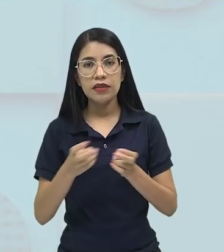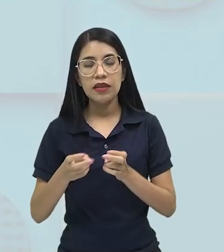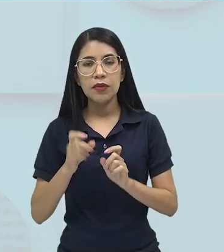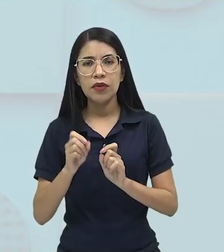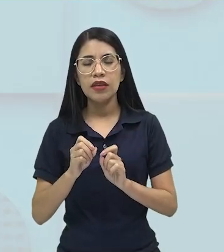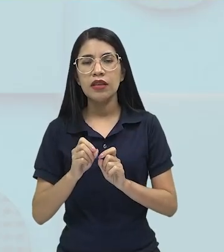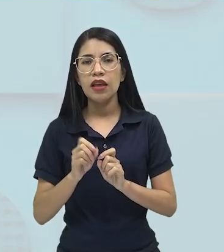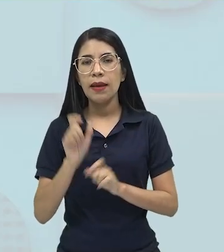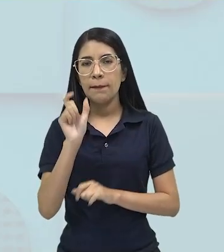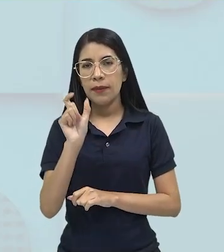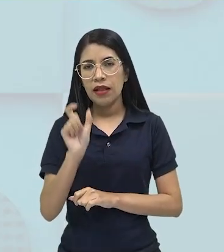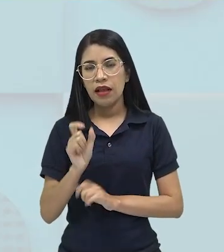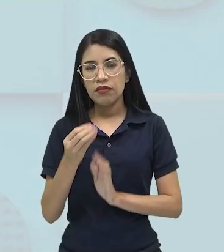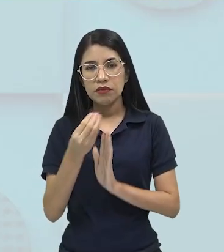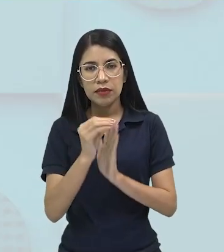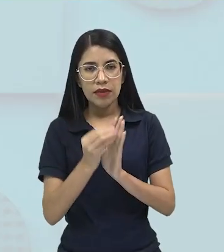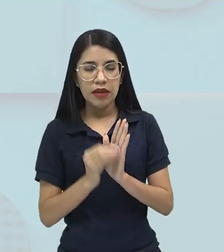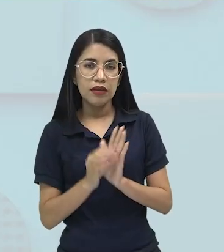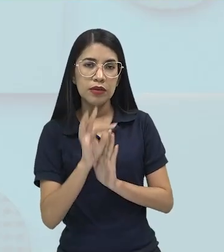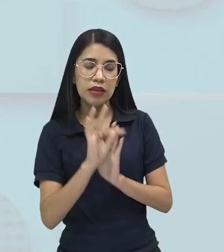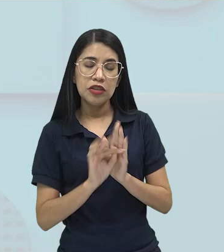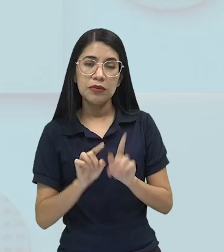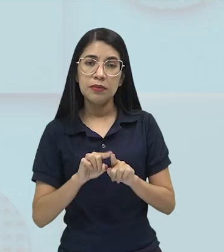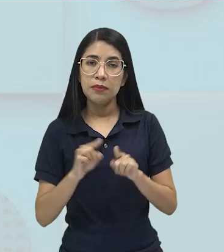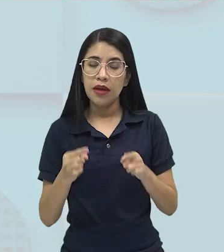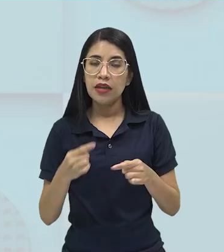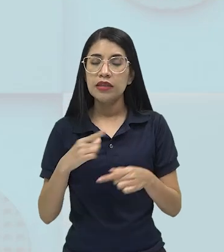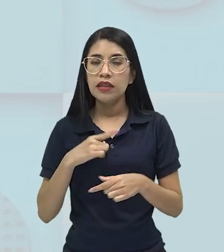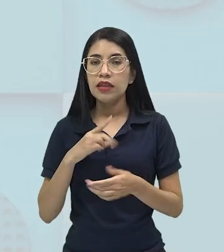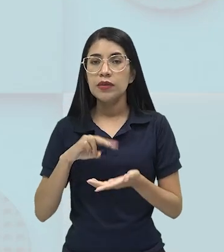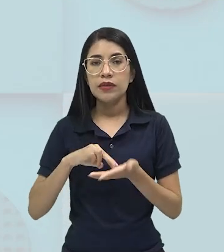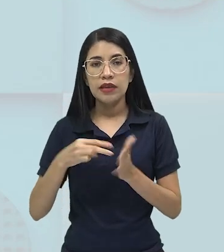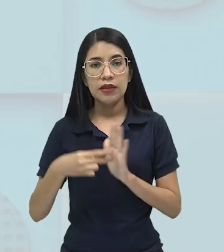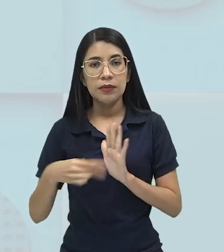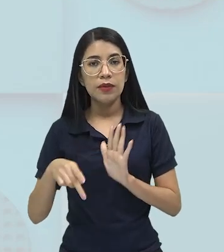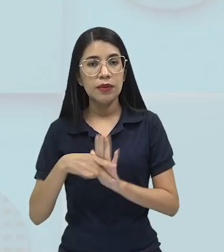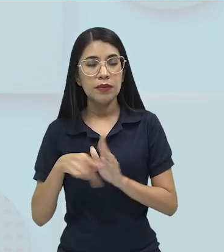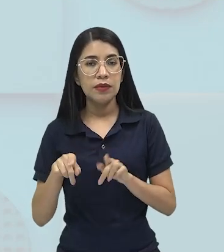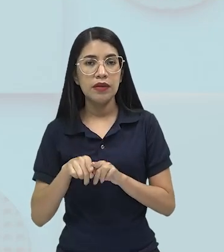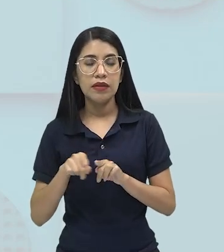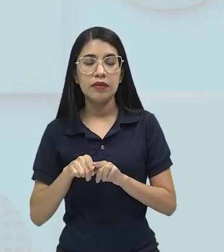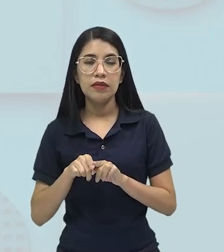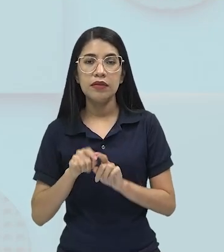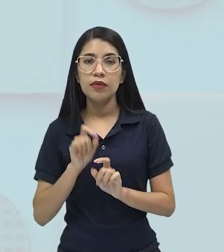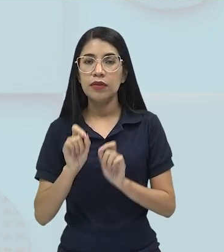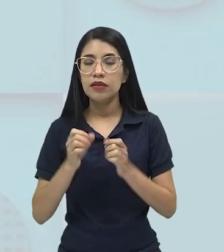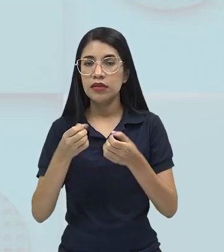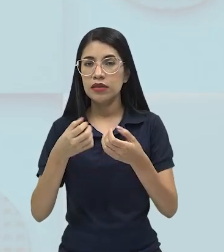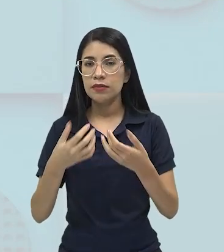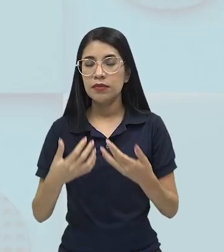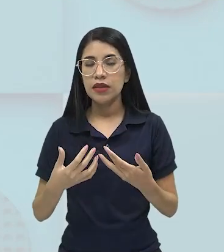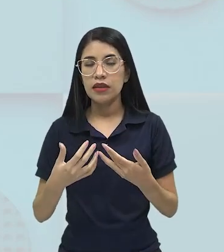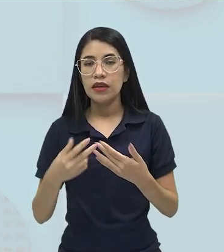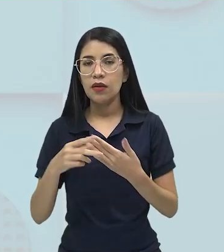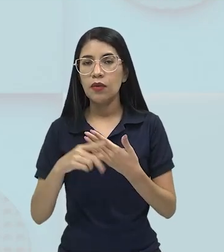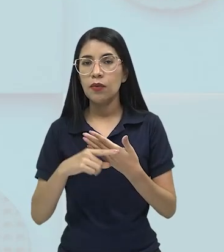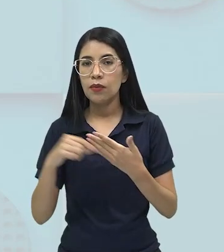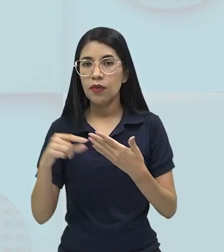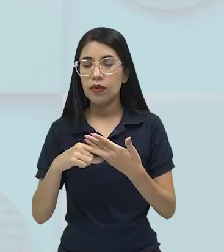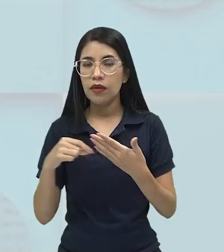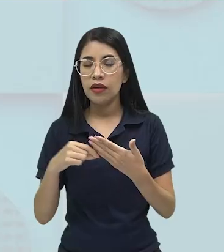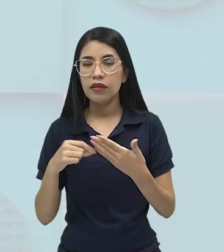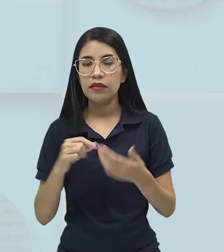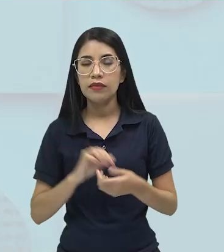escrito nas palavras, mas além das palavras tem um sentido. O que foi que o poeta quis dizer com essa inversão